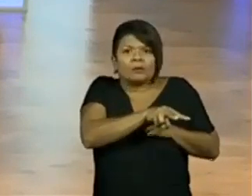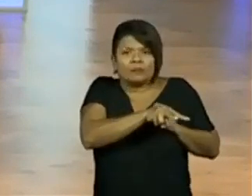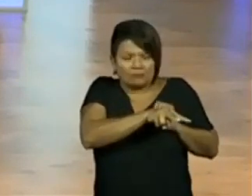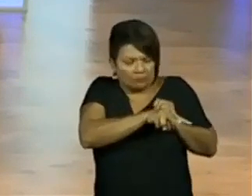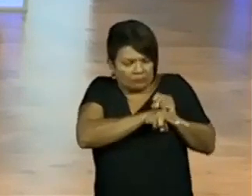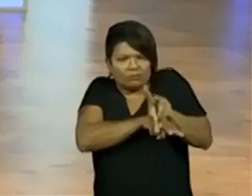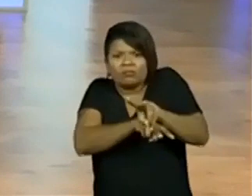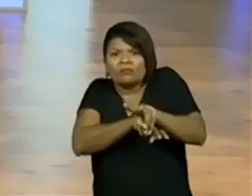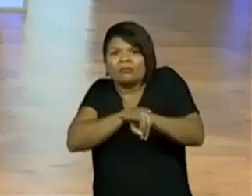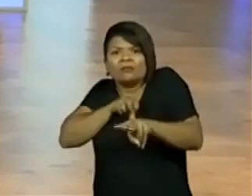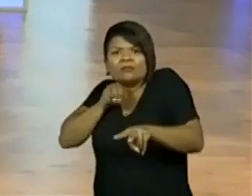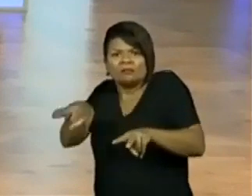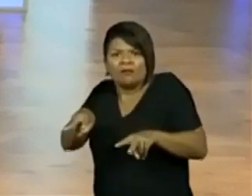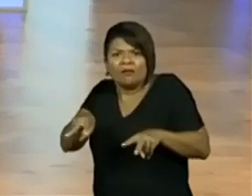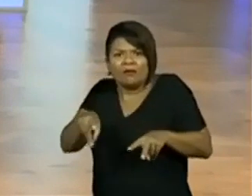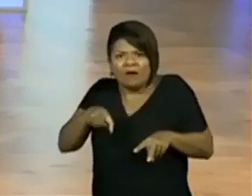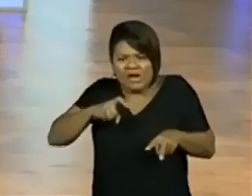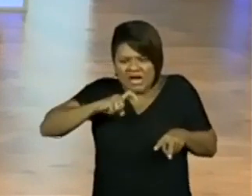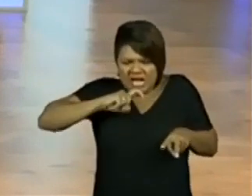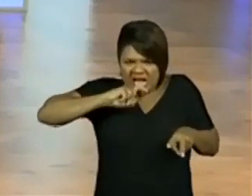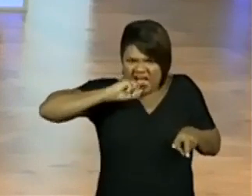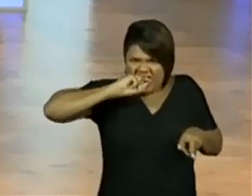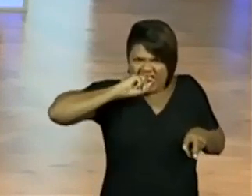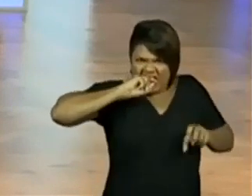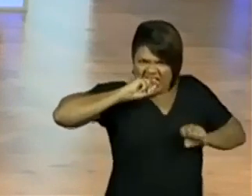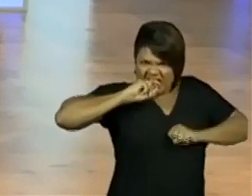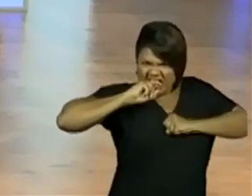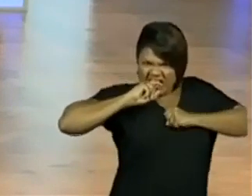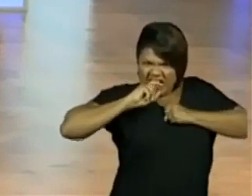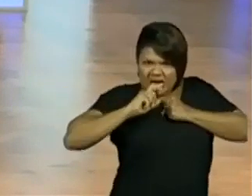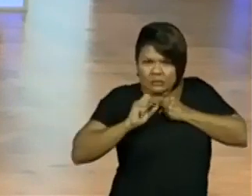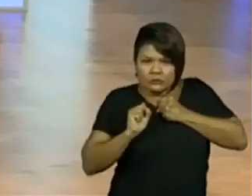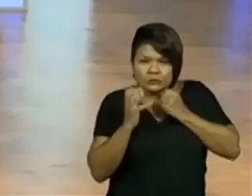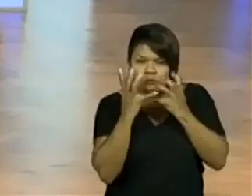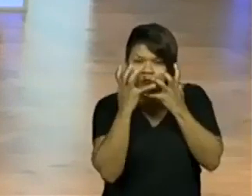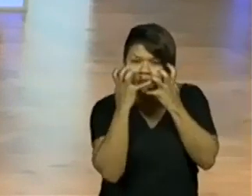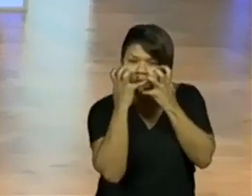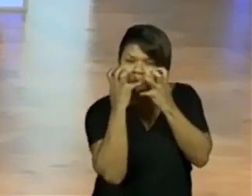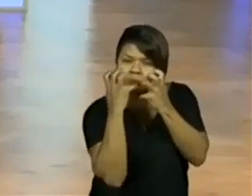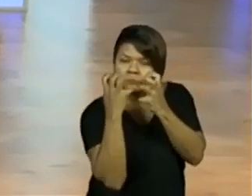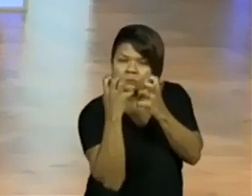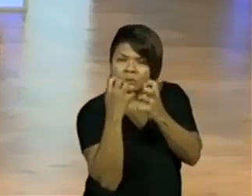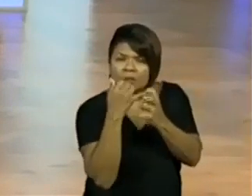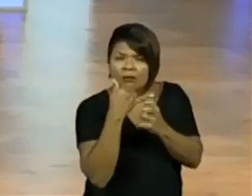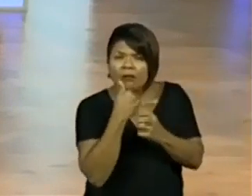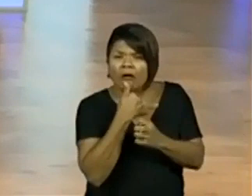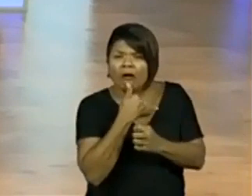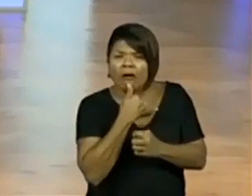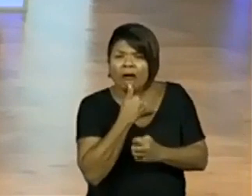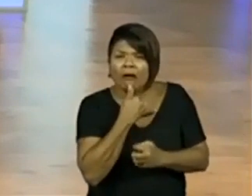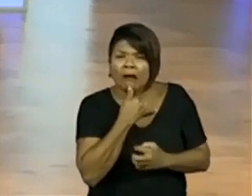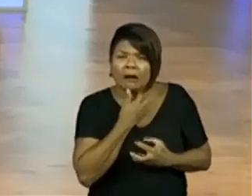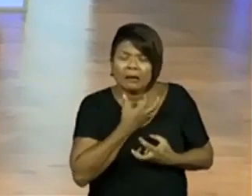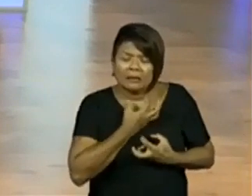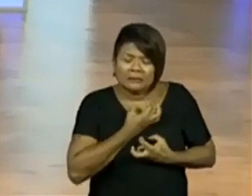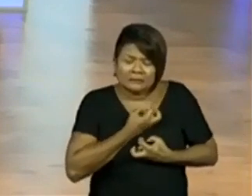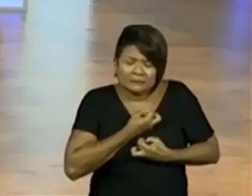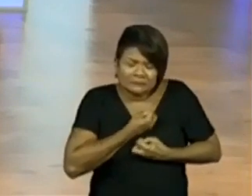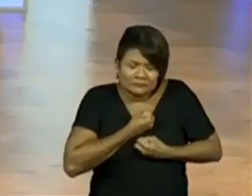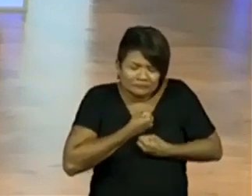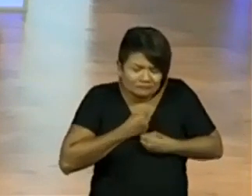Trouxe a inveja, a raiva, o ódio. Trouxe a tristeza, a mágoa,